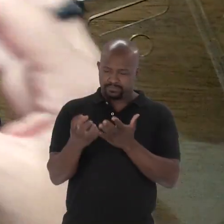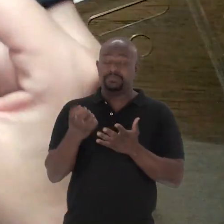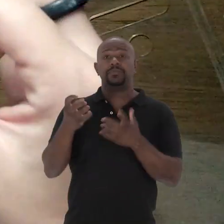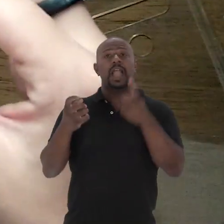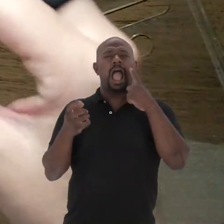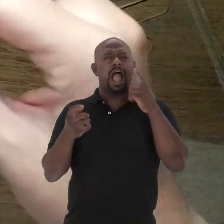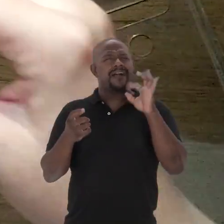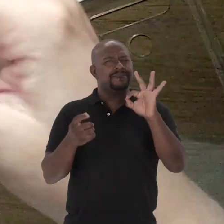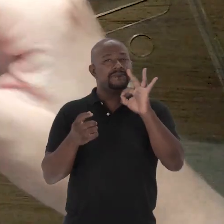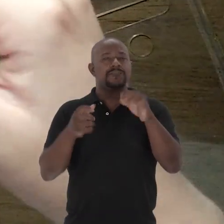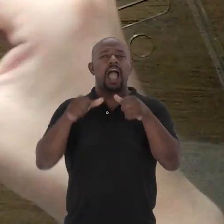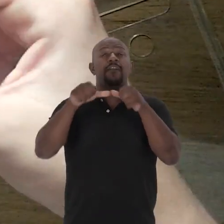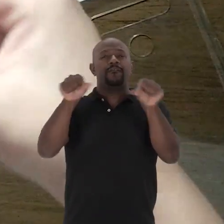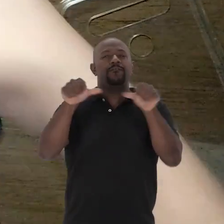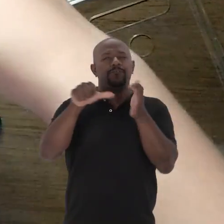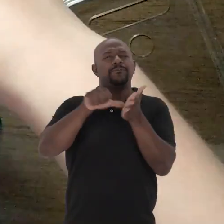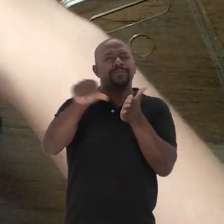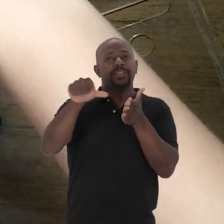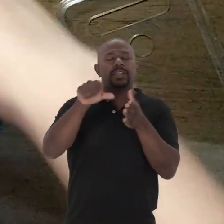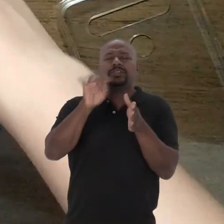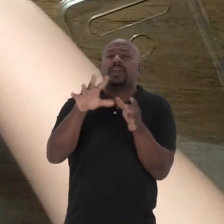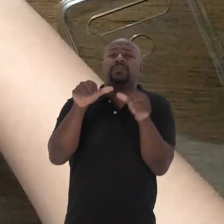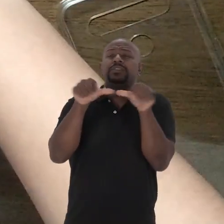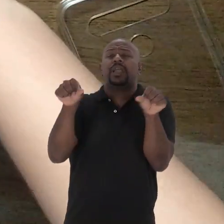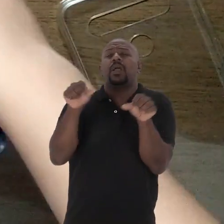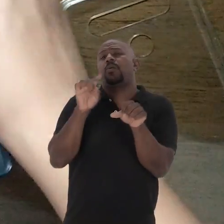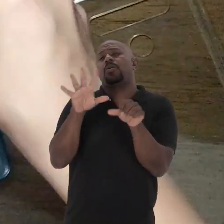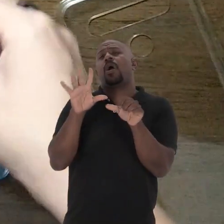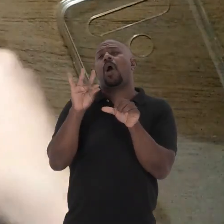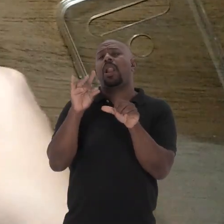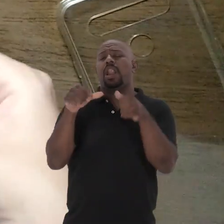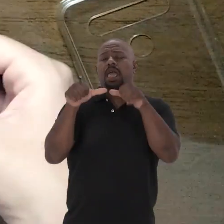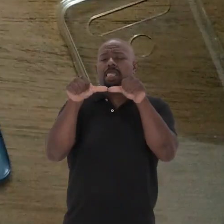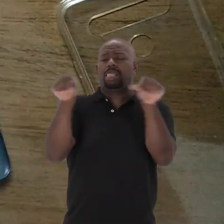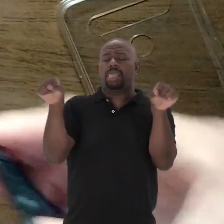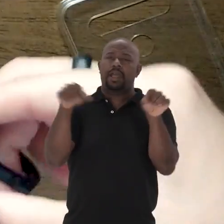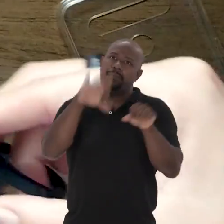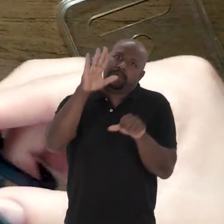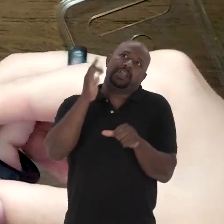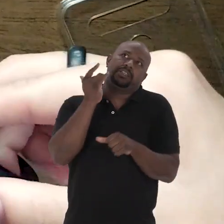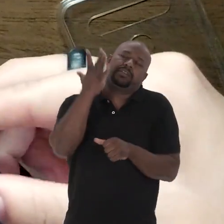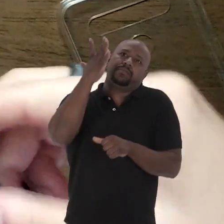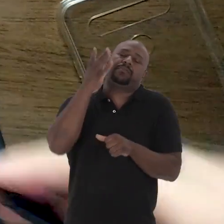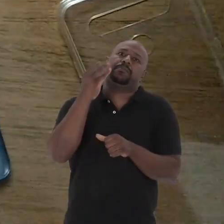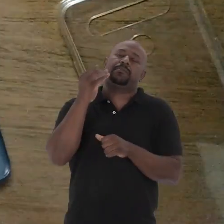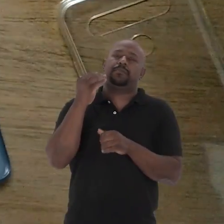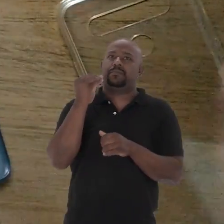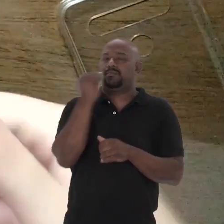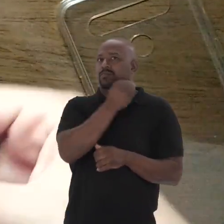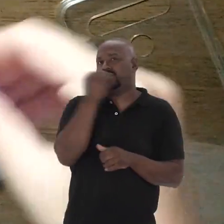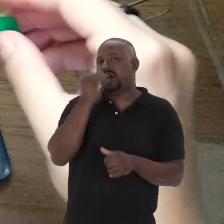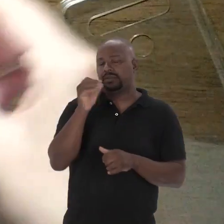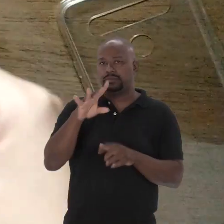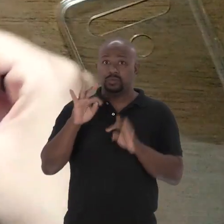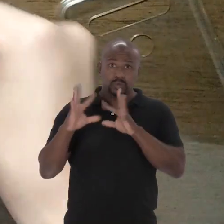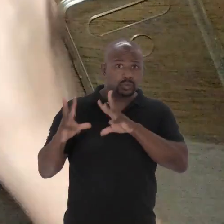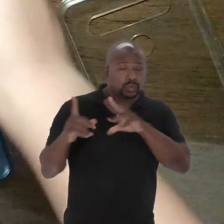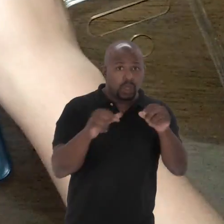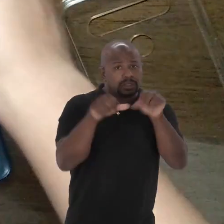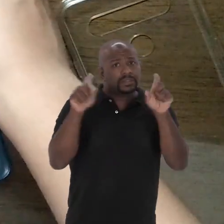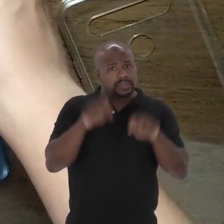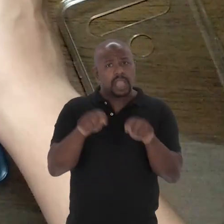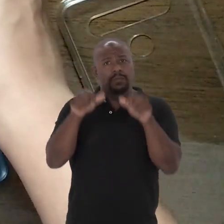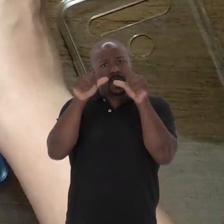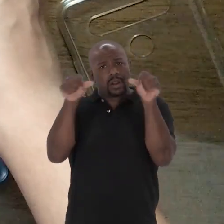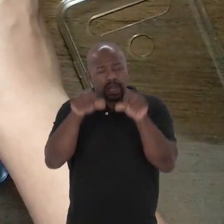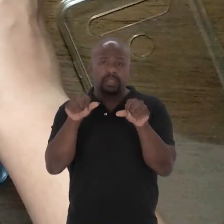E aí o legal da fita adesiva é que é só você colar mesmo. É um dos nossos filtros mais práticos. É interessante cobrir todas as câmeras. Dá pra